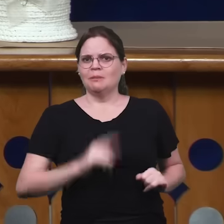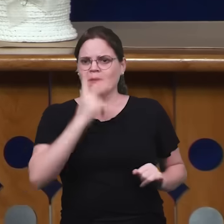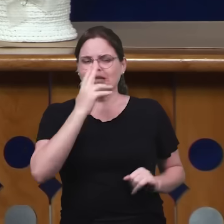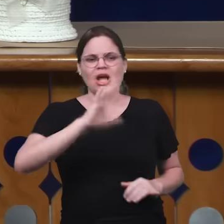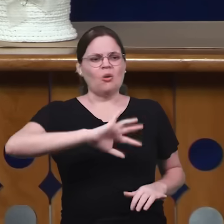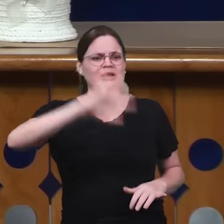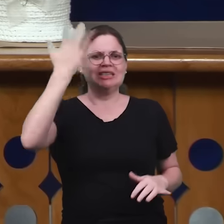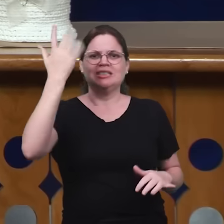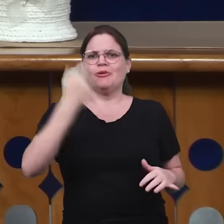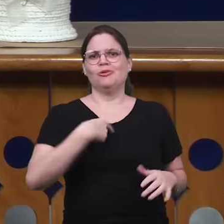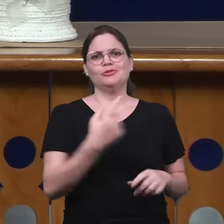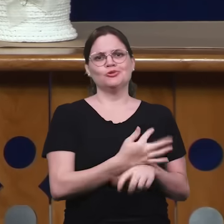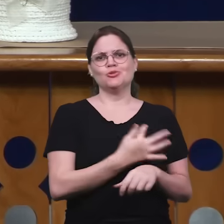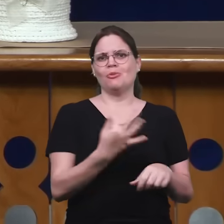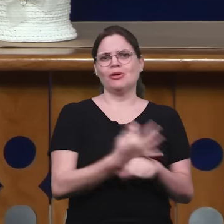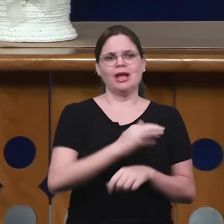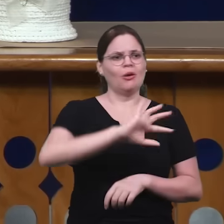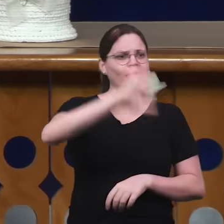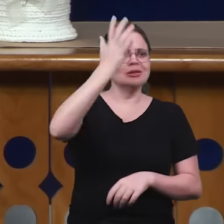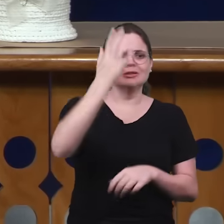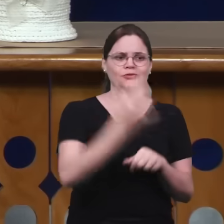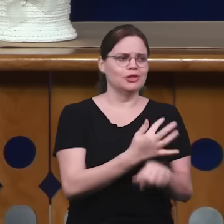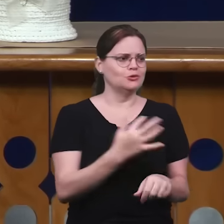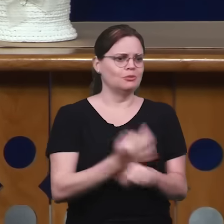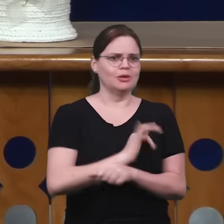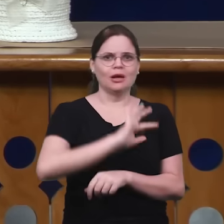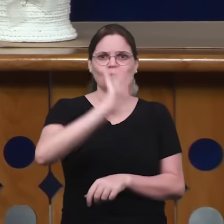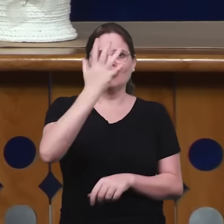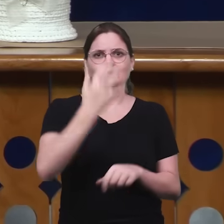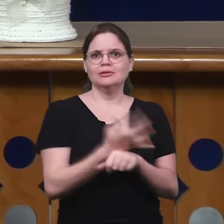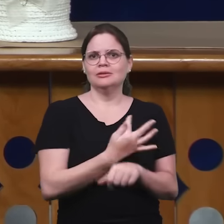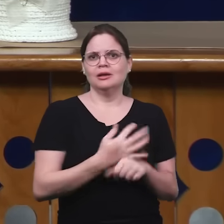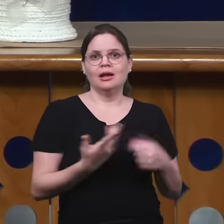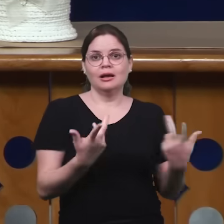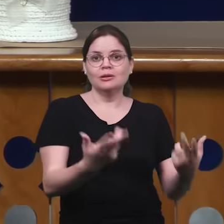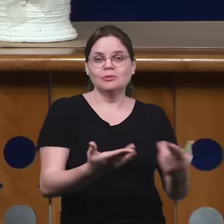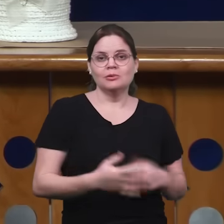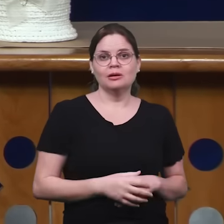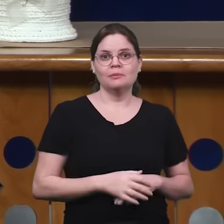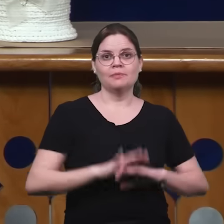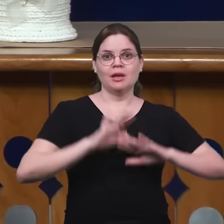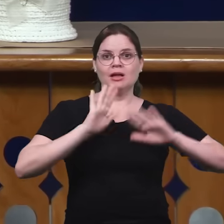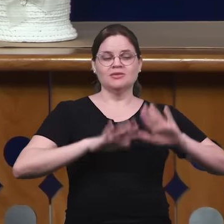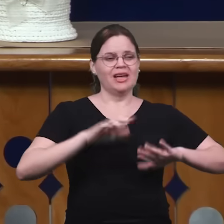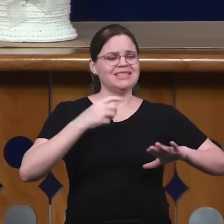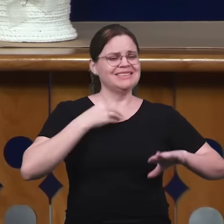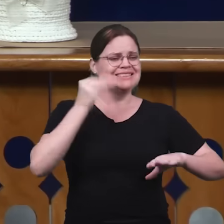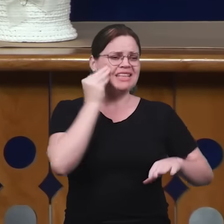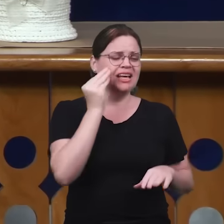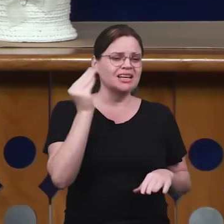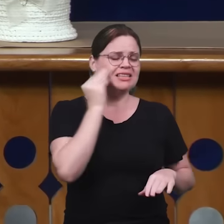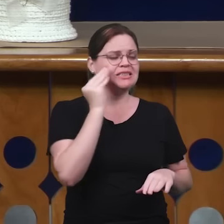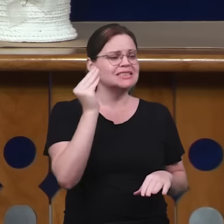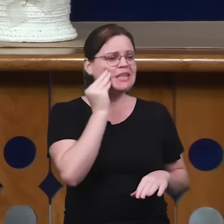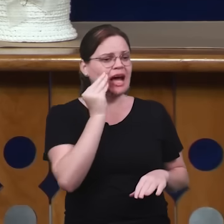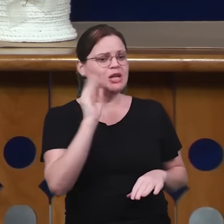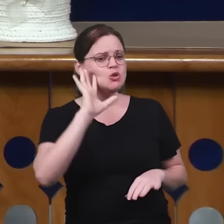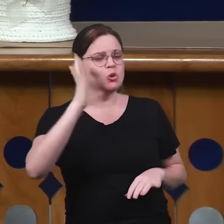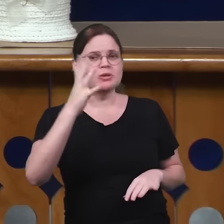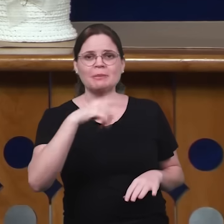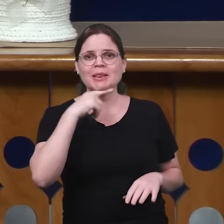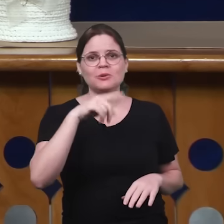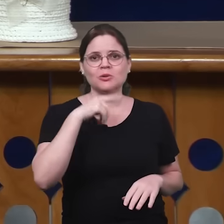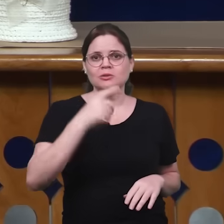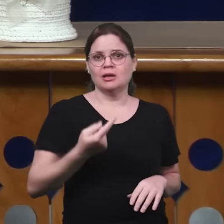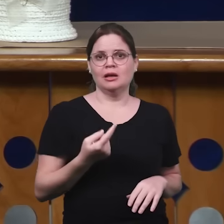circunstâncias, refém das situações que surgem a cada dia. E o homem precisa, às vezes, não encontra a resposta, às vezes até